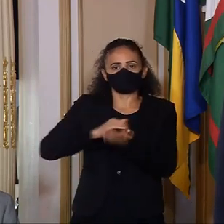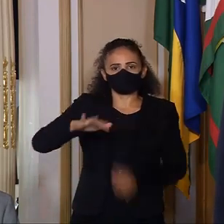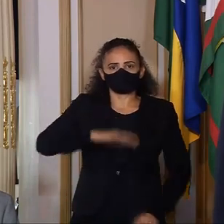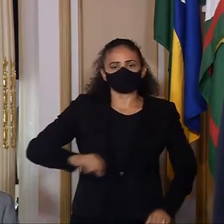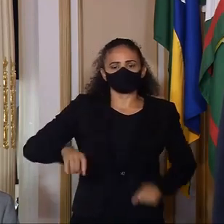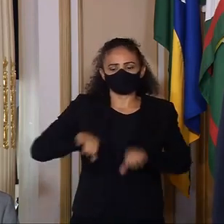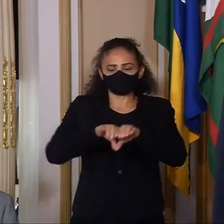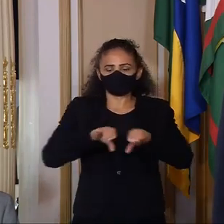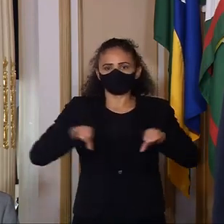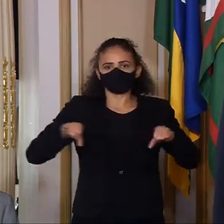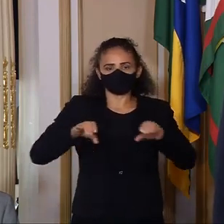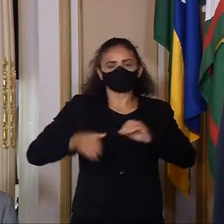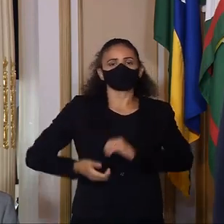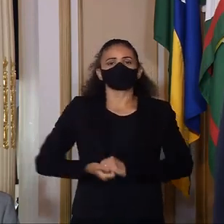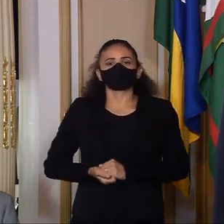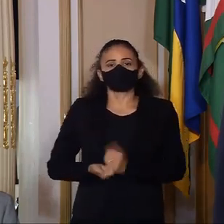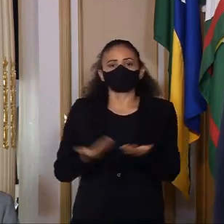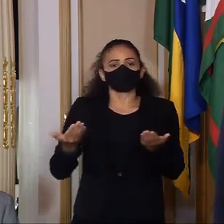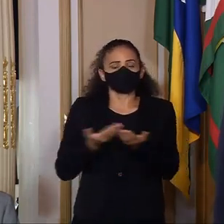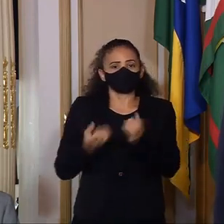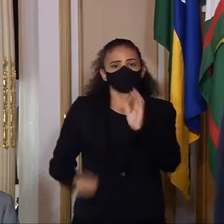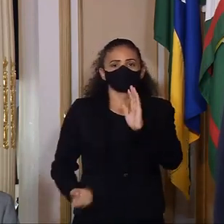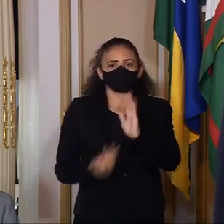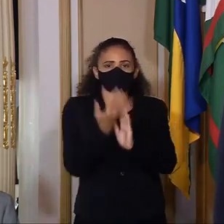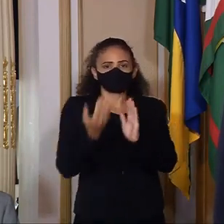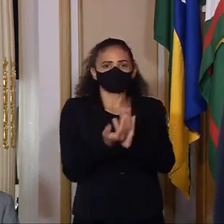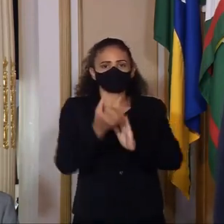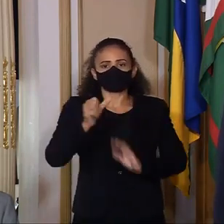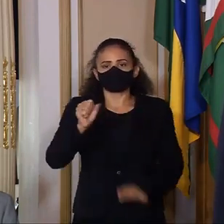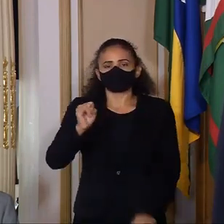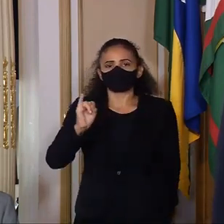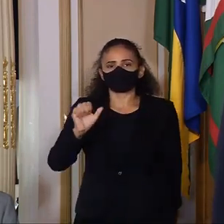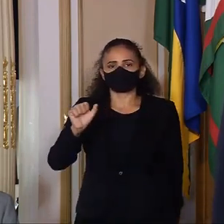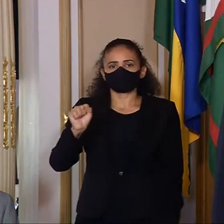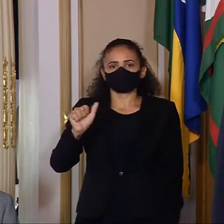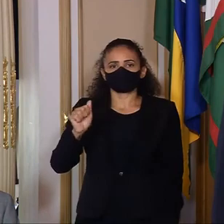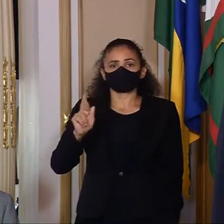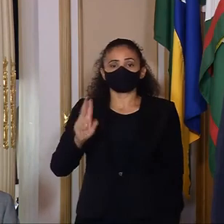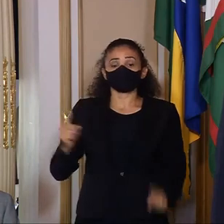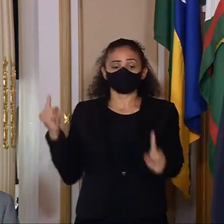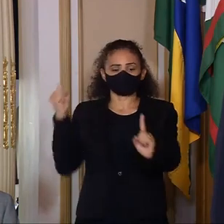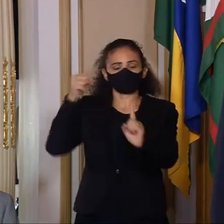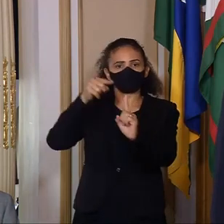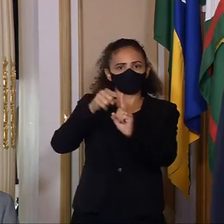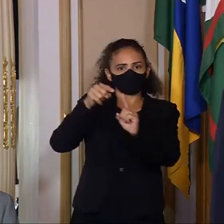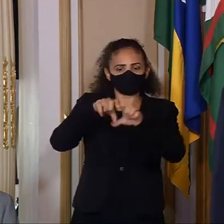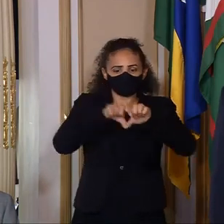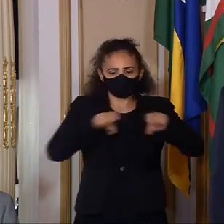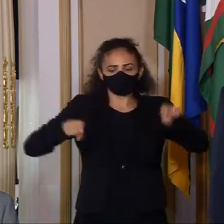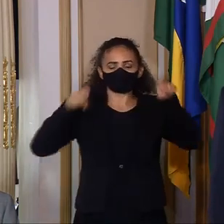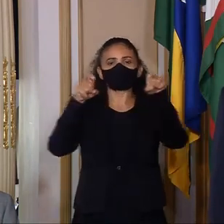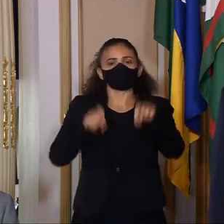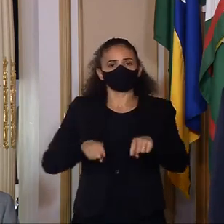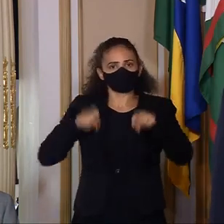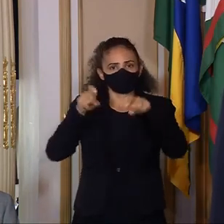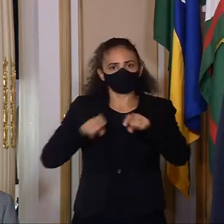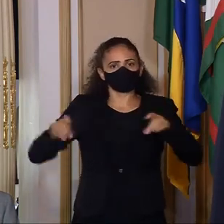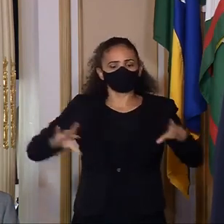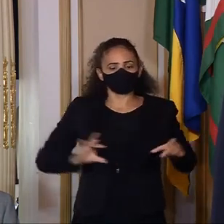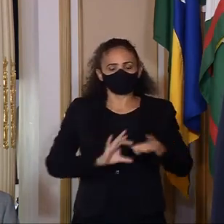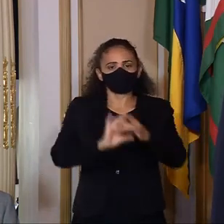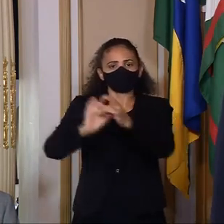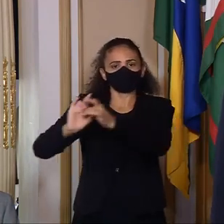infraestrutura e recursos hídricos está criando usar o objetivo do saneamento Rural é